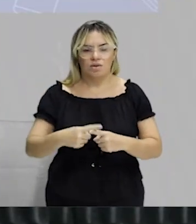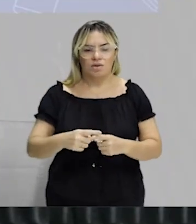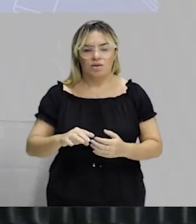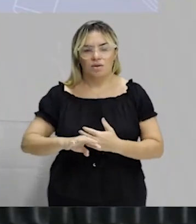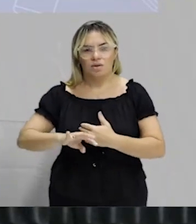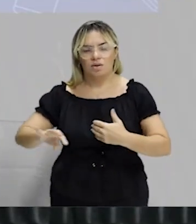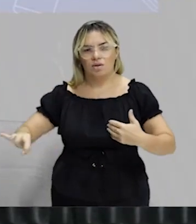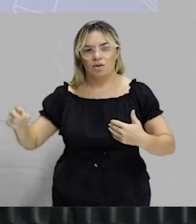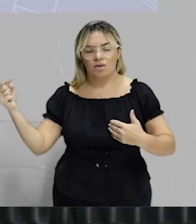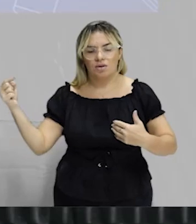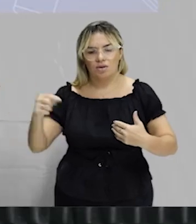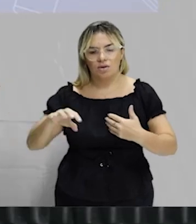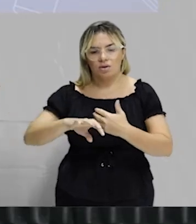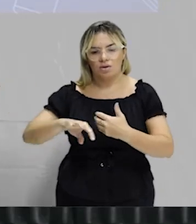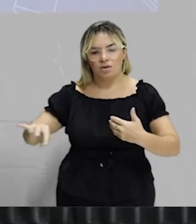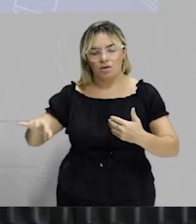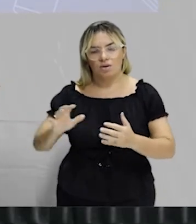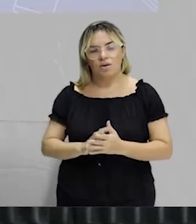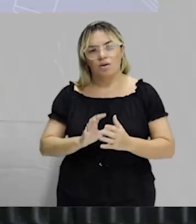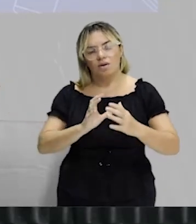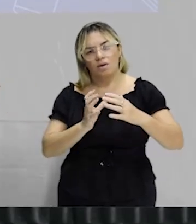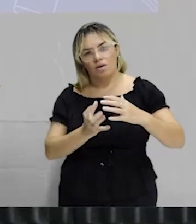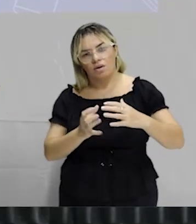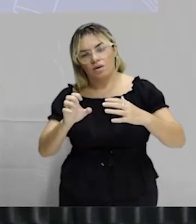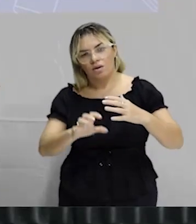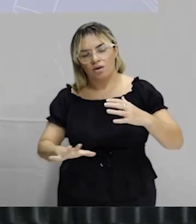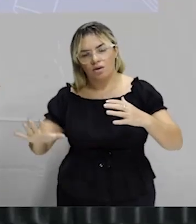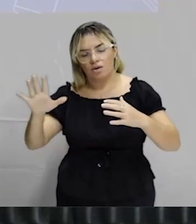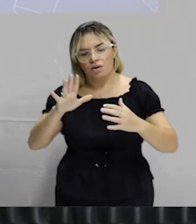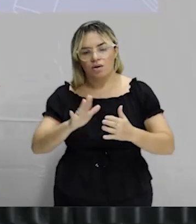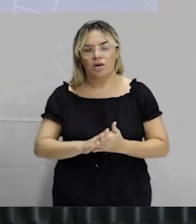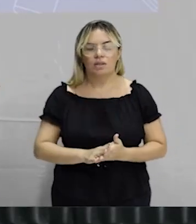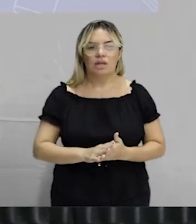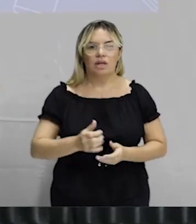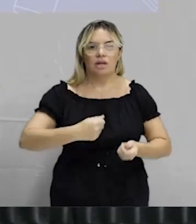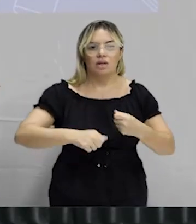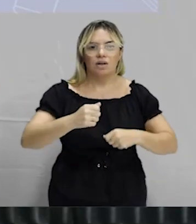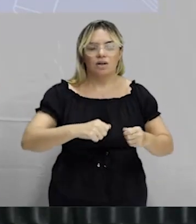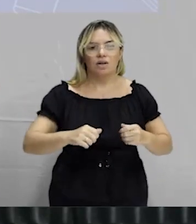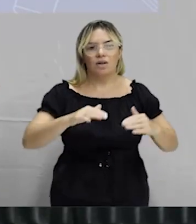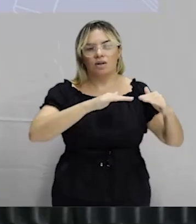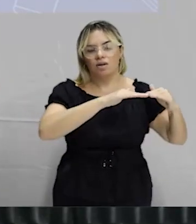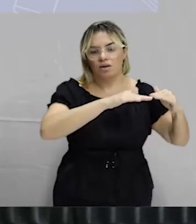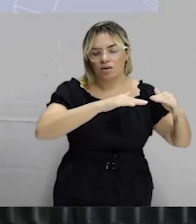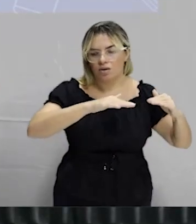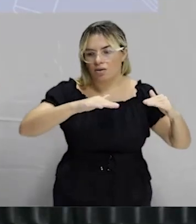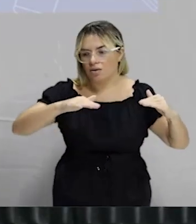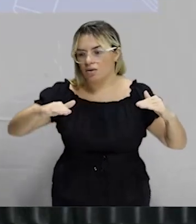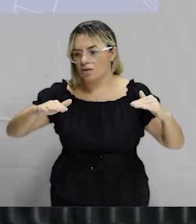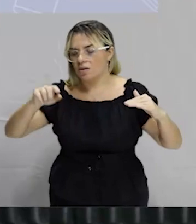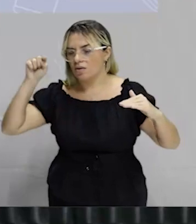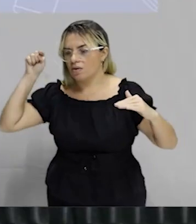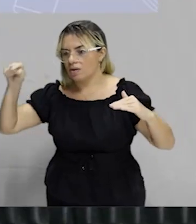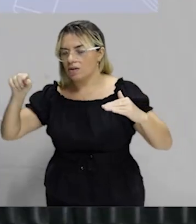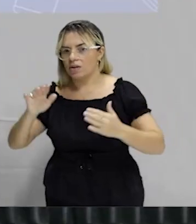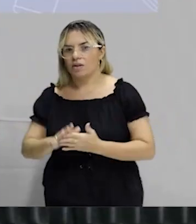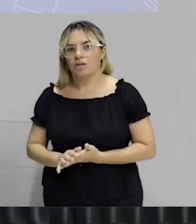cordão sanitário europeu, e por conta da economia planificada que ele desenvolvia lá na União